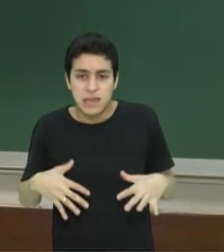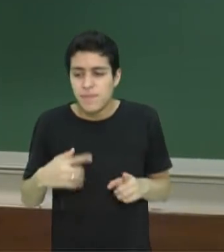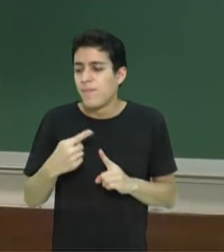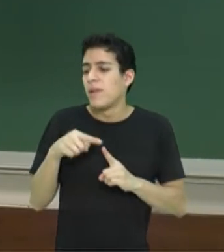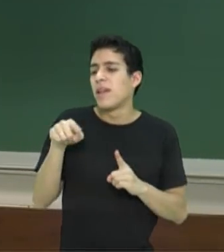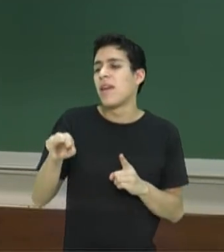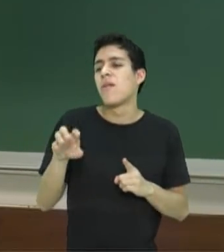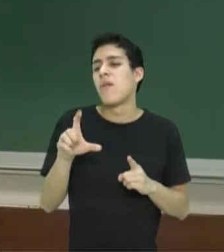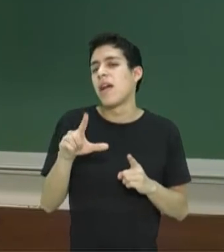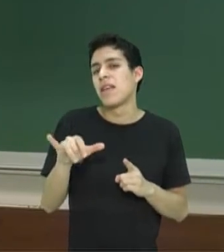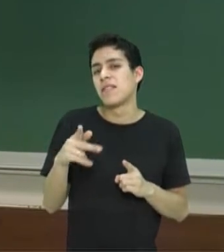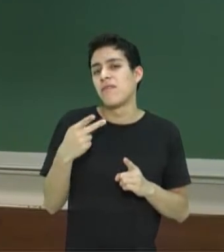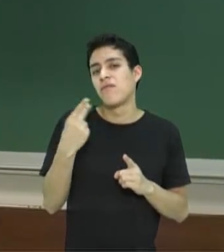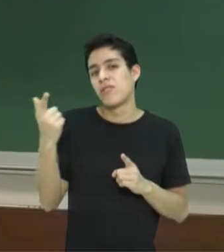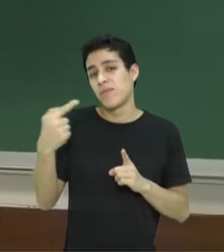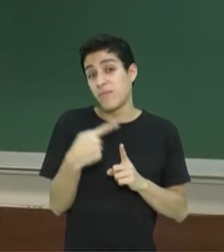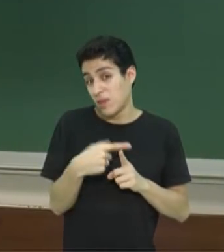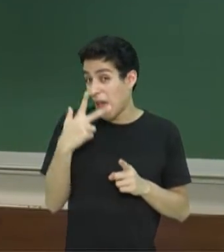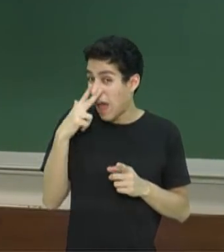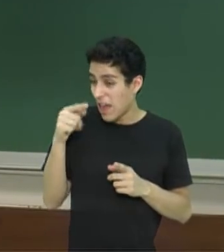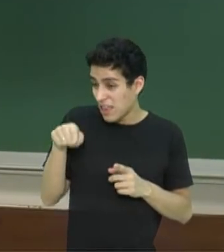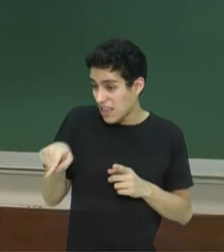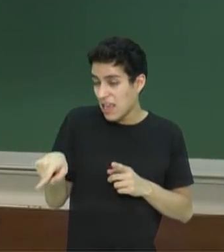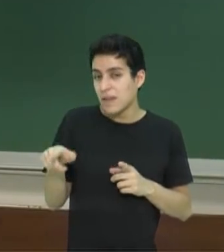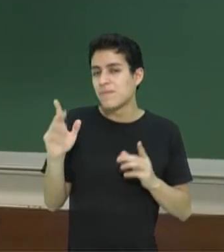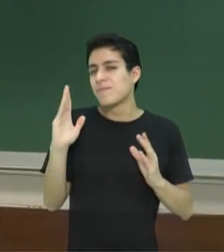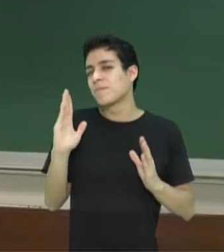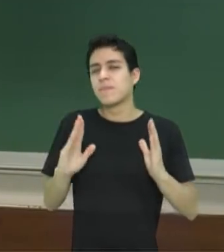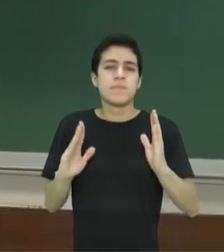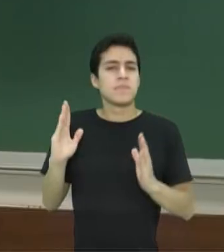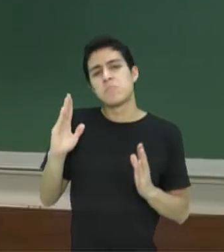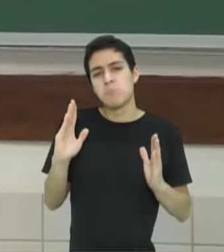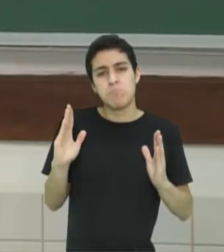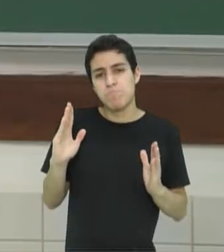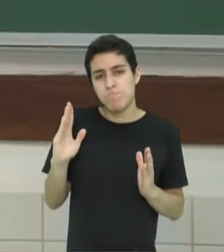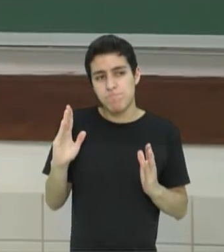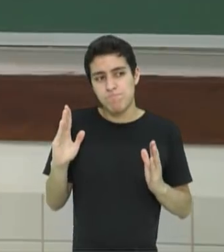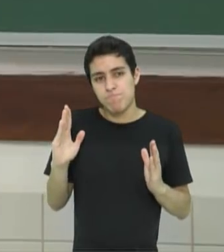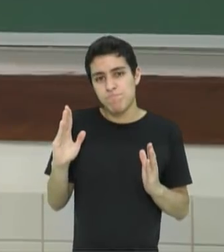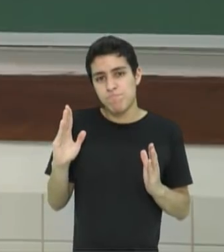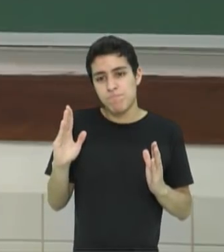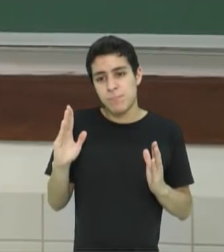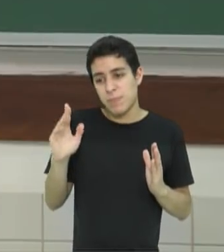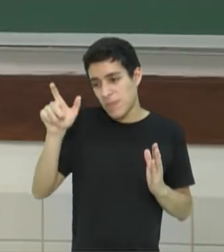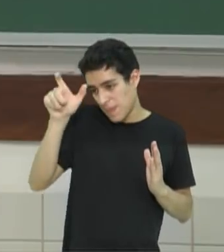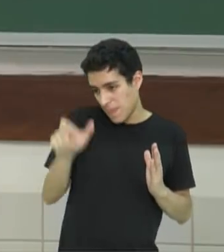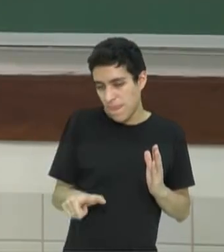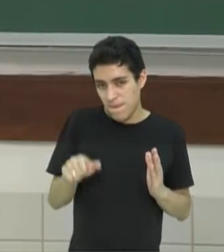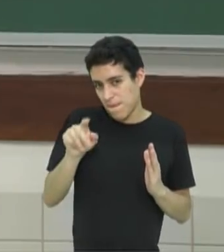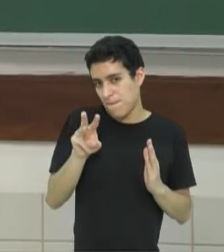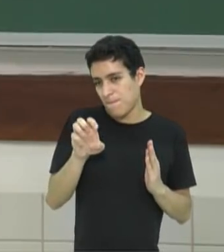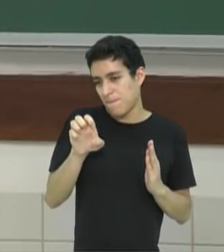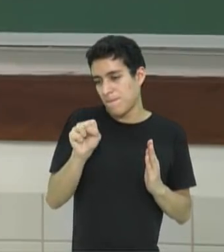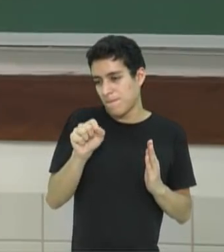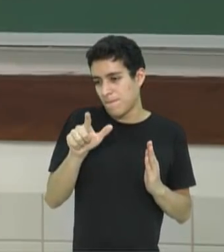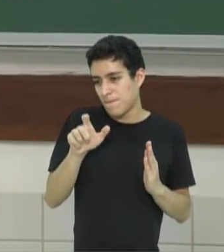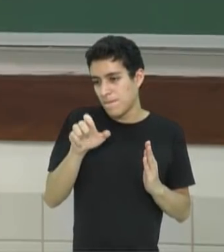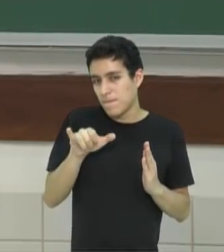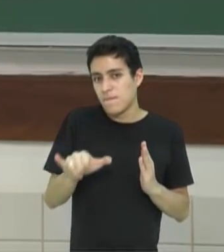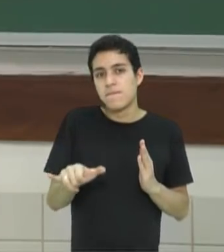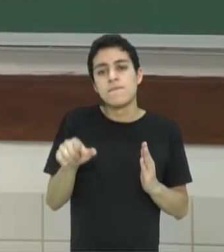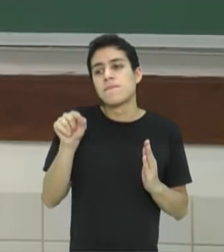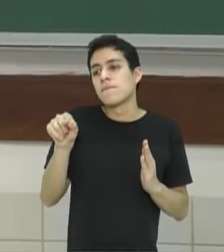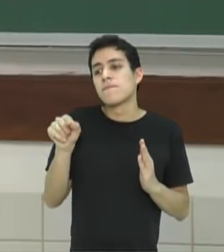que o Wesley fugiu? Porque é bem provável que nesse período a pessoa do Wesley deveria